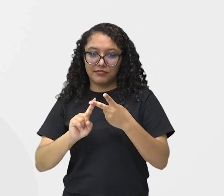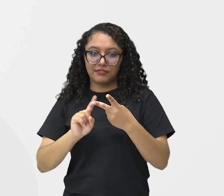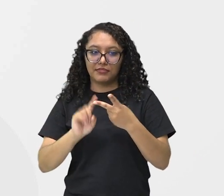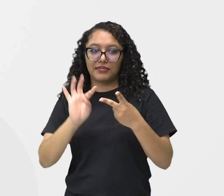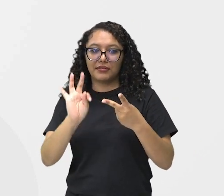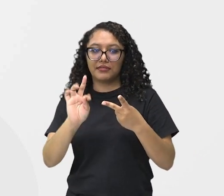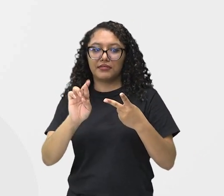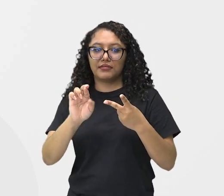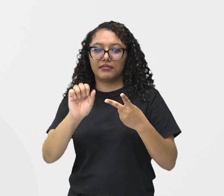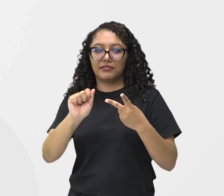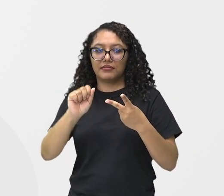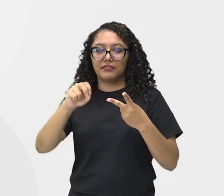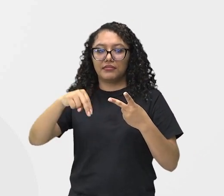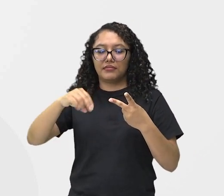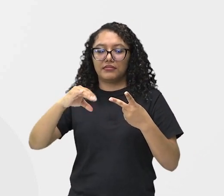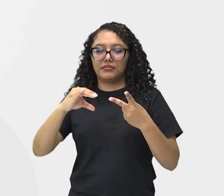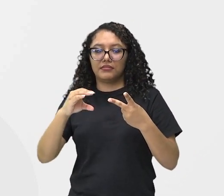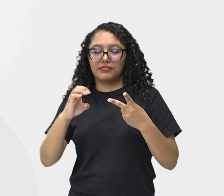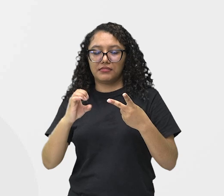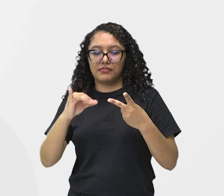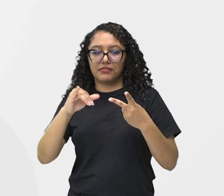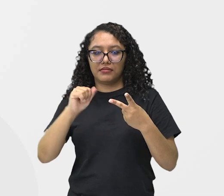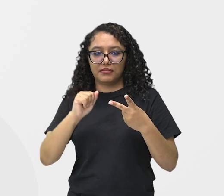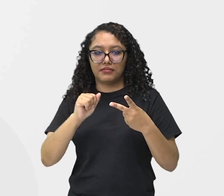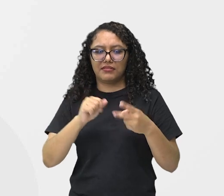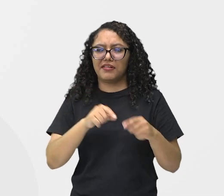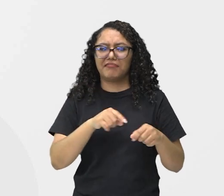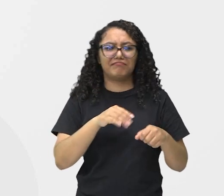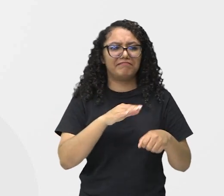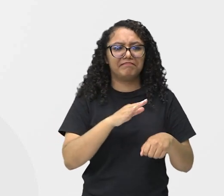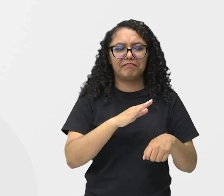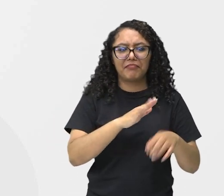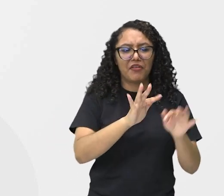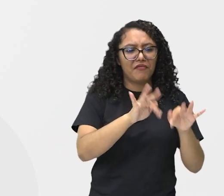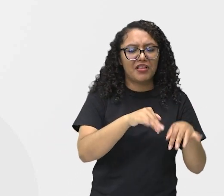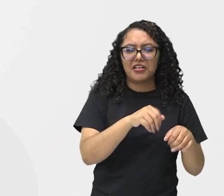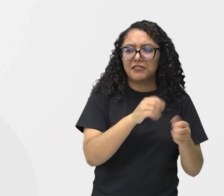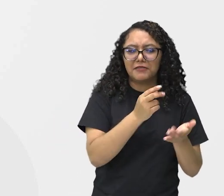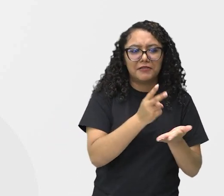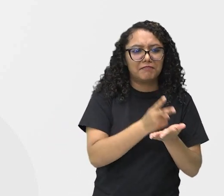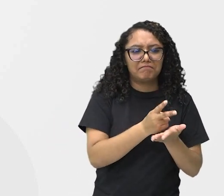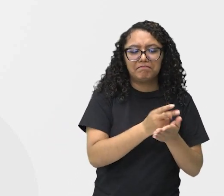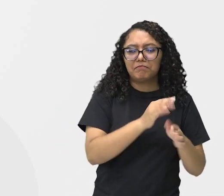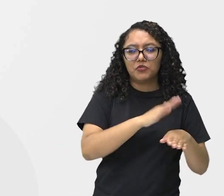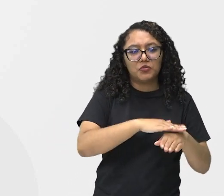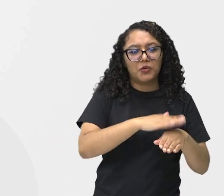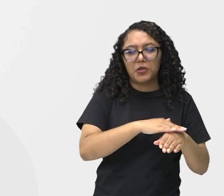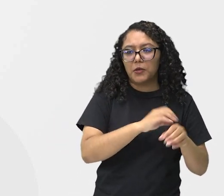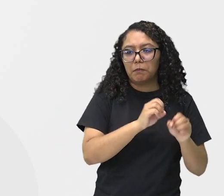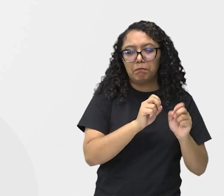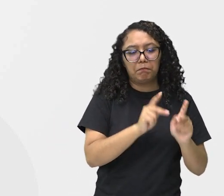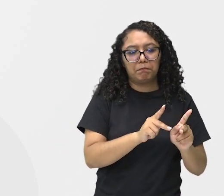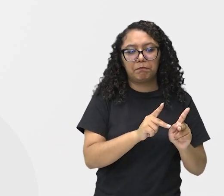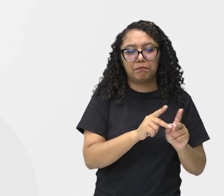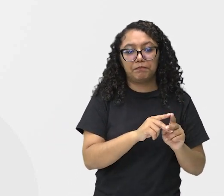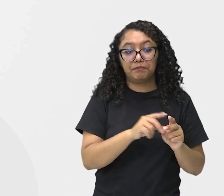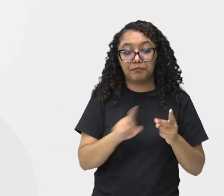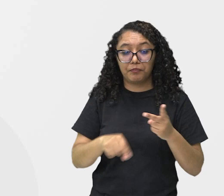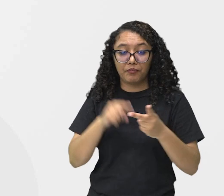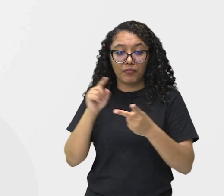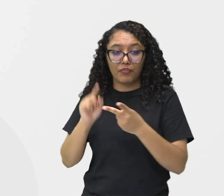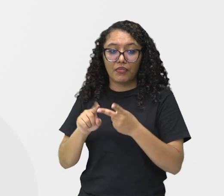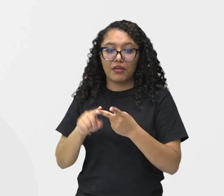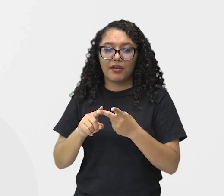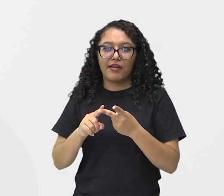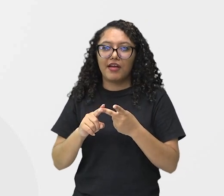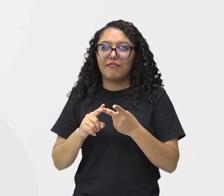É aquilo que se encerra em si mesmo. E a transcendência é uma causa, é